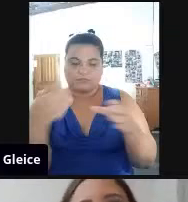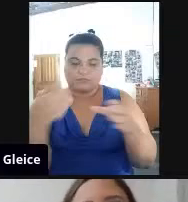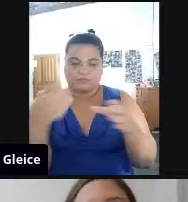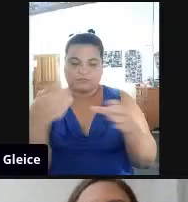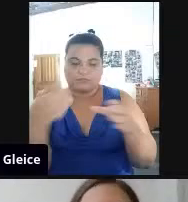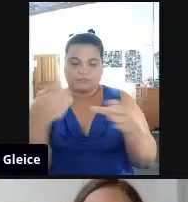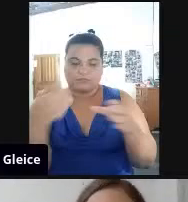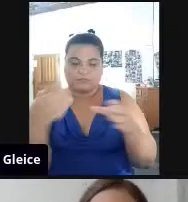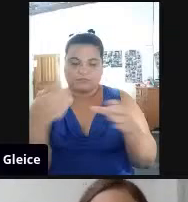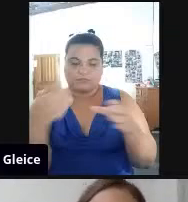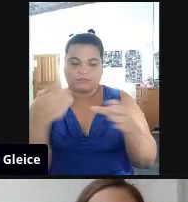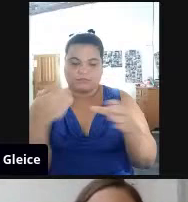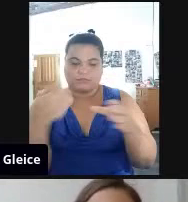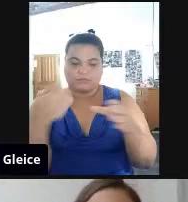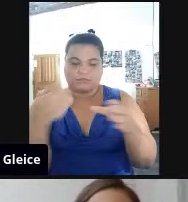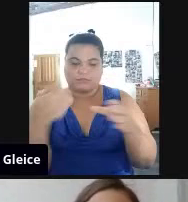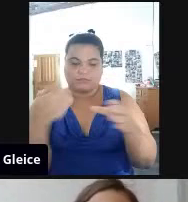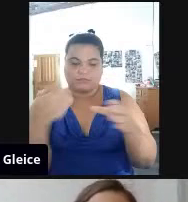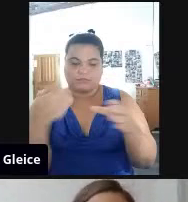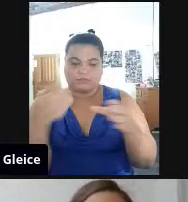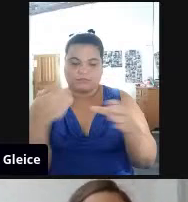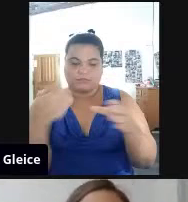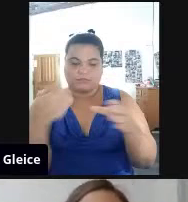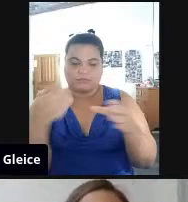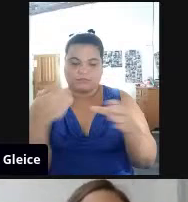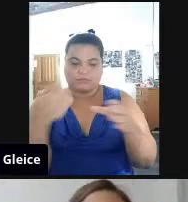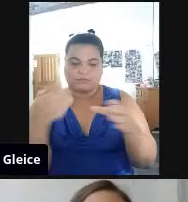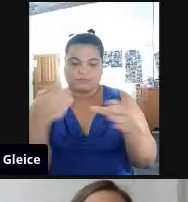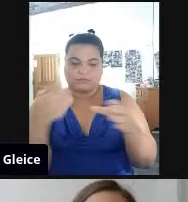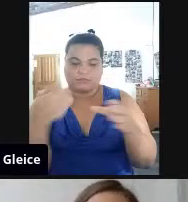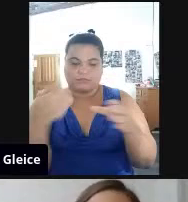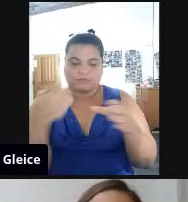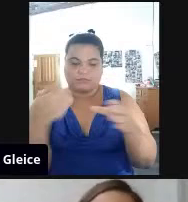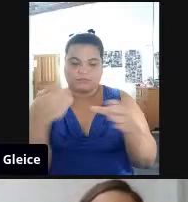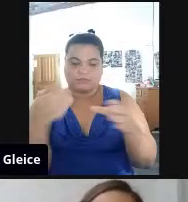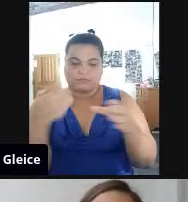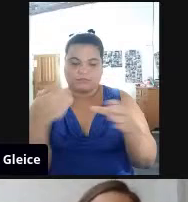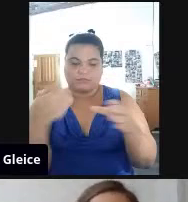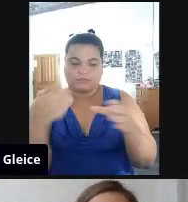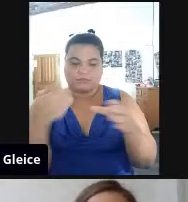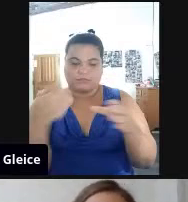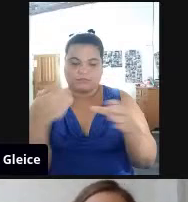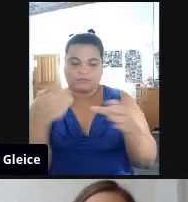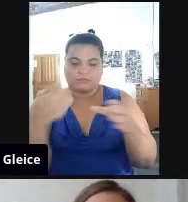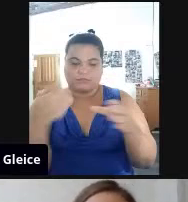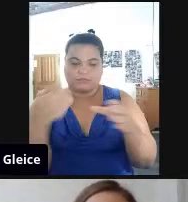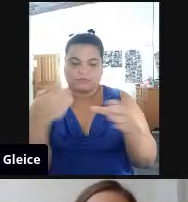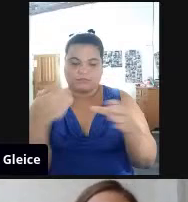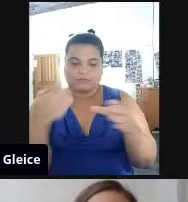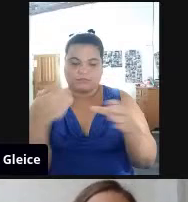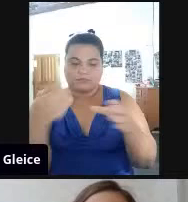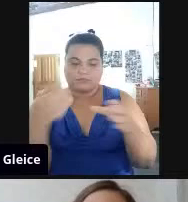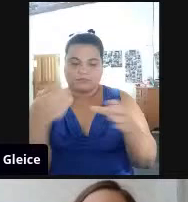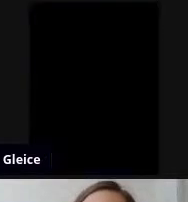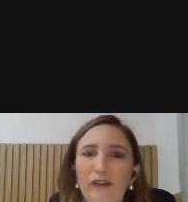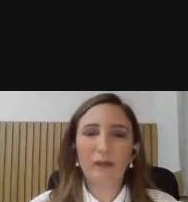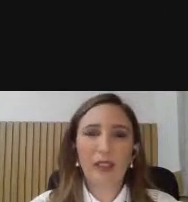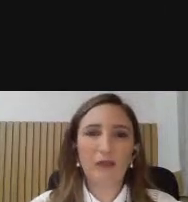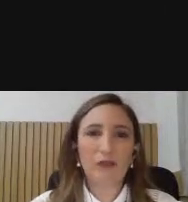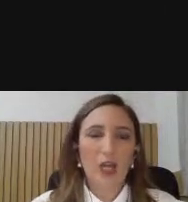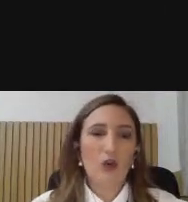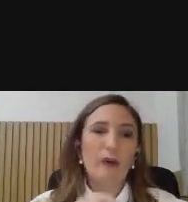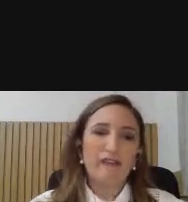obrigatório, né, que os médicos, que os pediatras que acompanham as crianças aqui no Brasil, elas apliquem questionários de avaliação de atraso